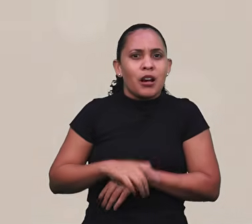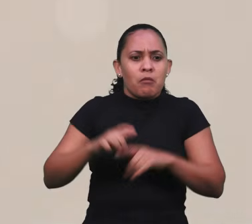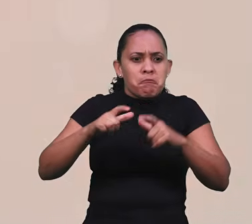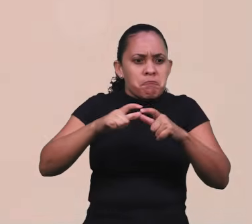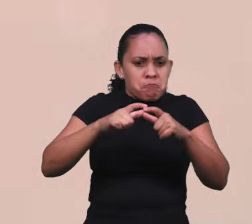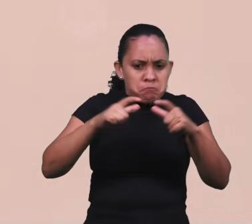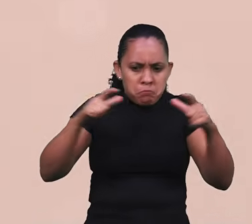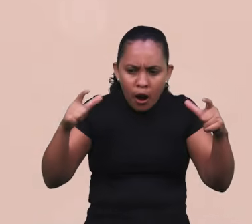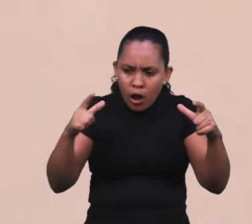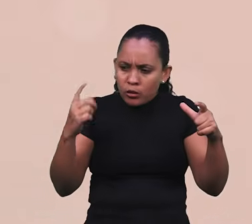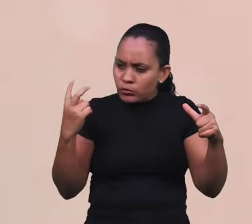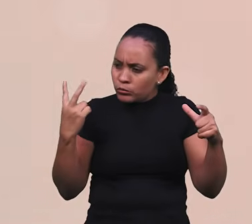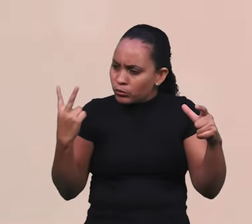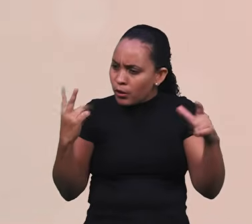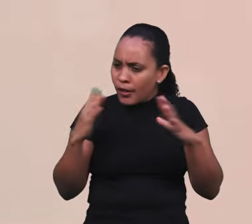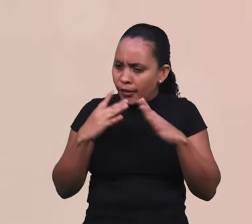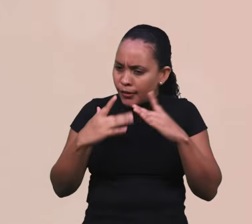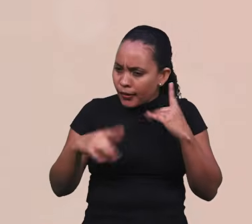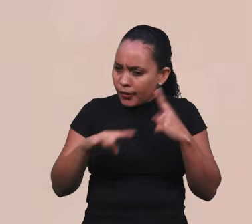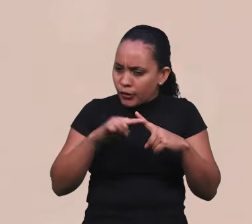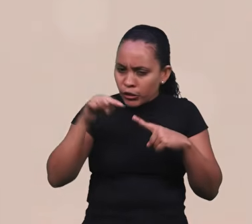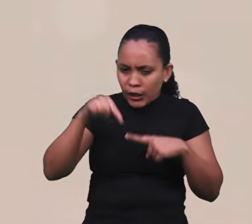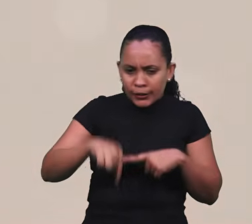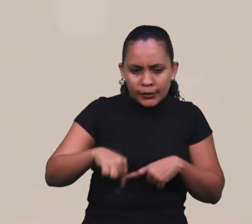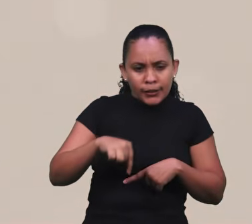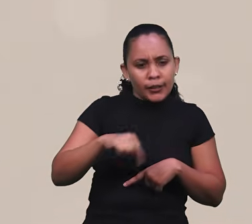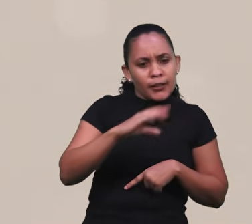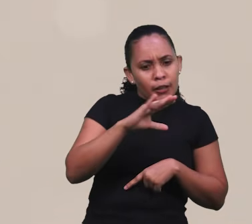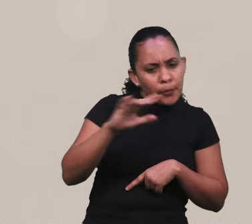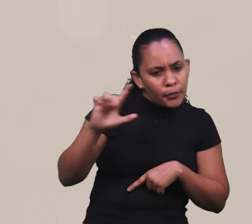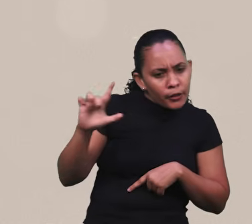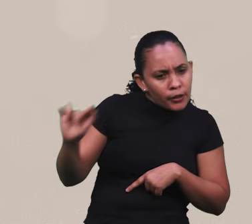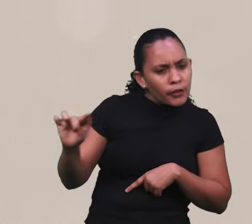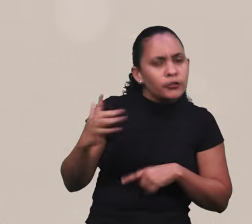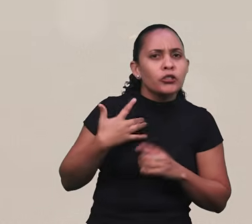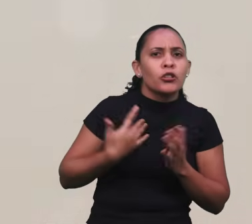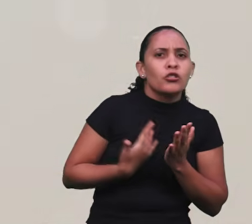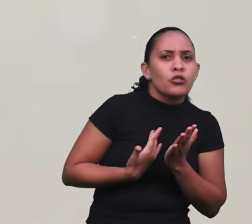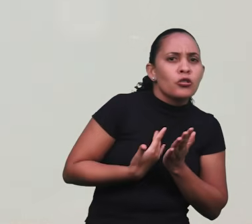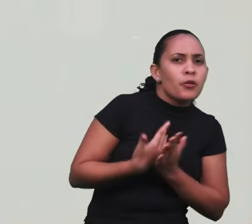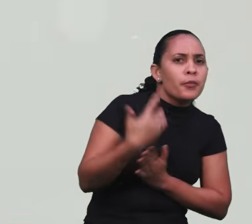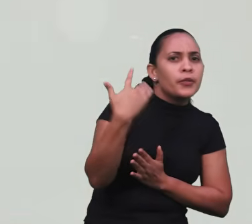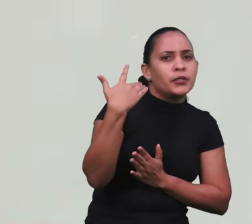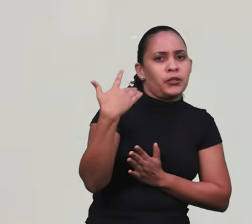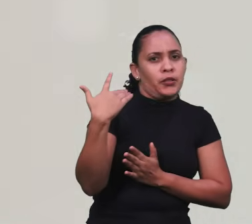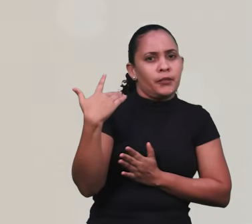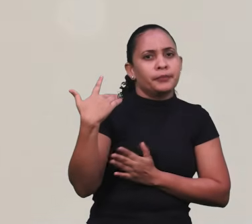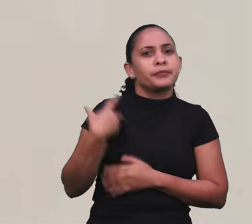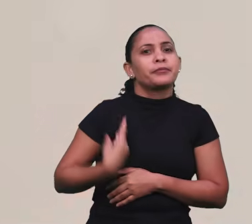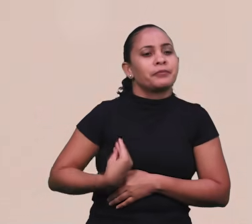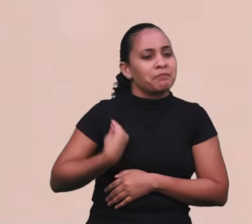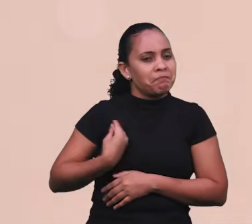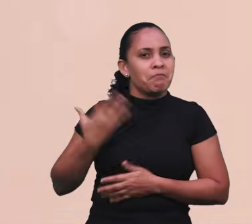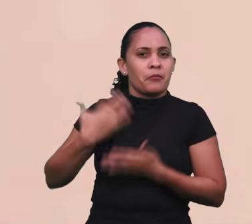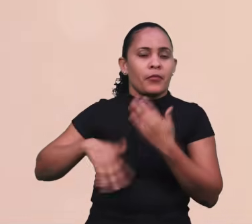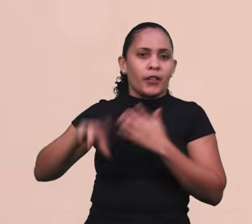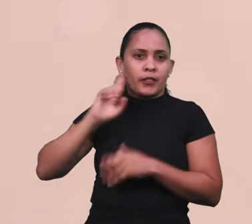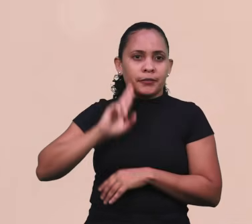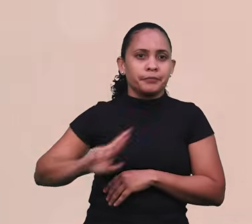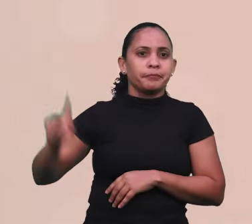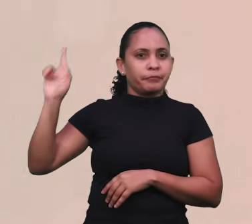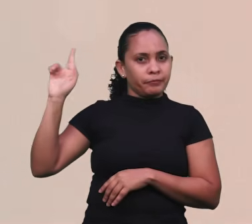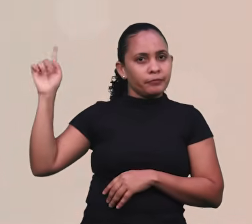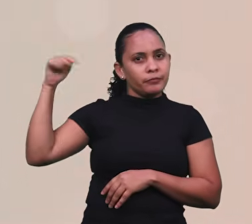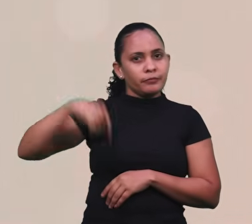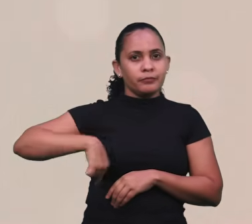uma vitória muito grande, é uma bênção muito maravilhosa para quem começou e tá aqui na presença do Senhor até hoje,